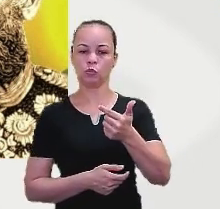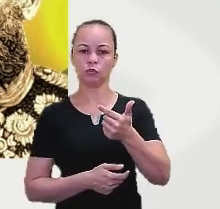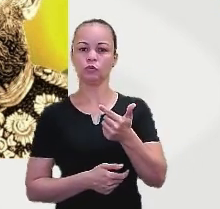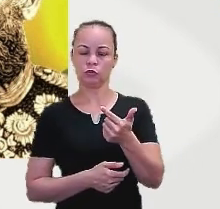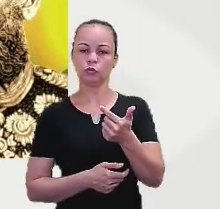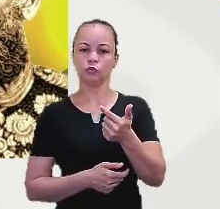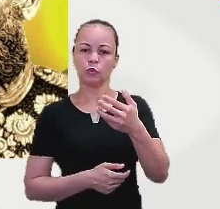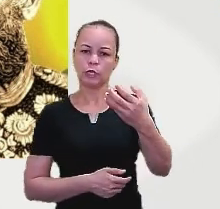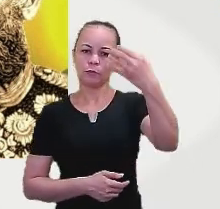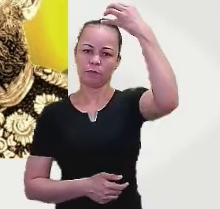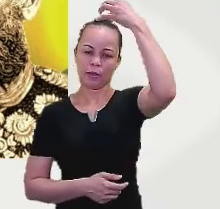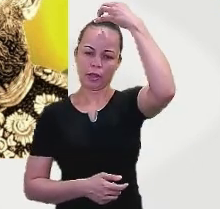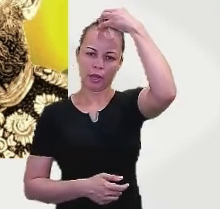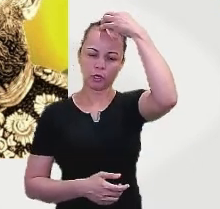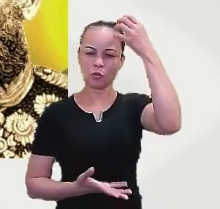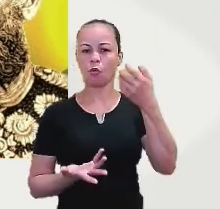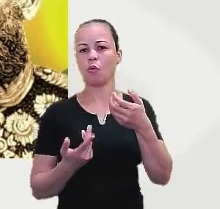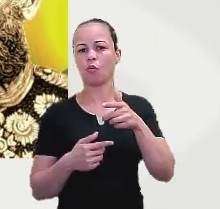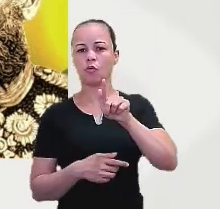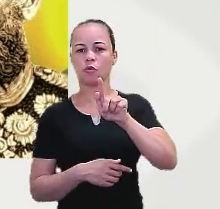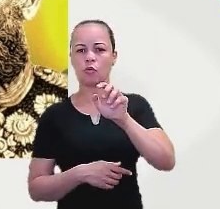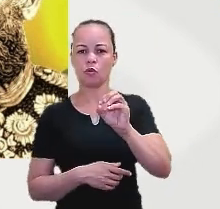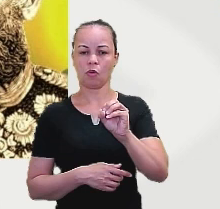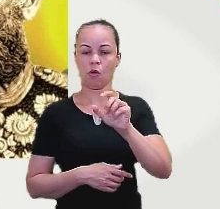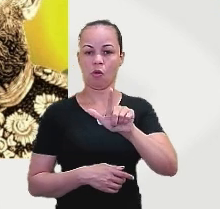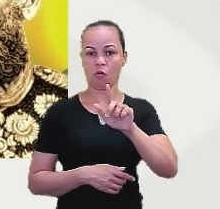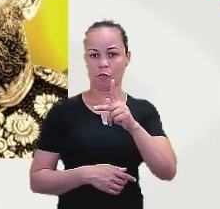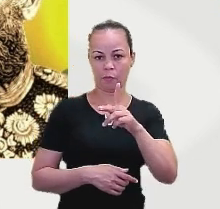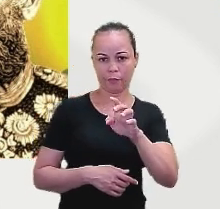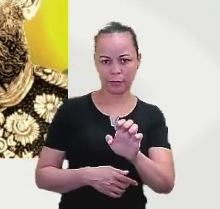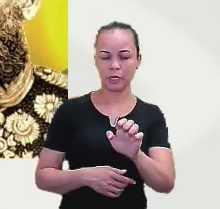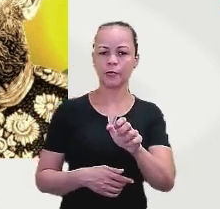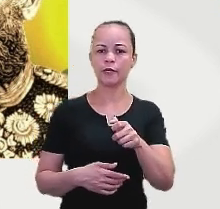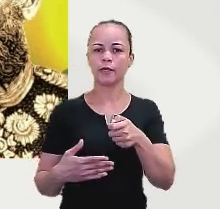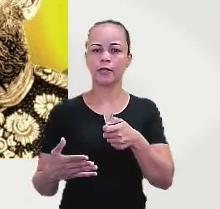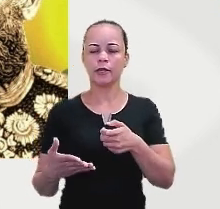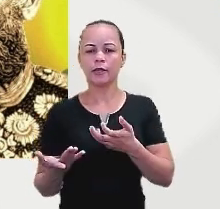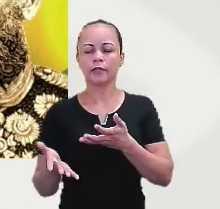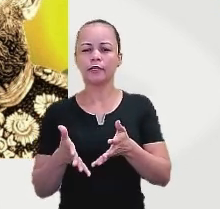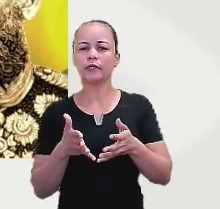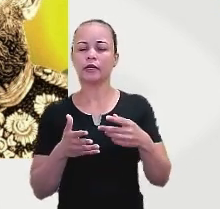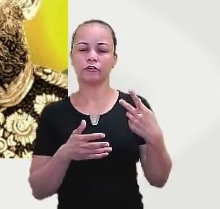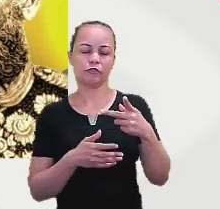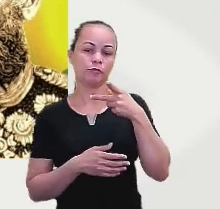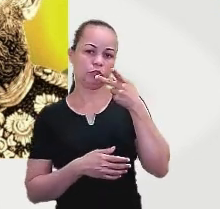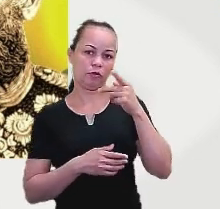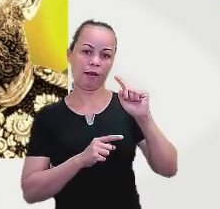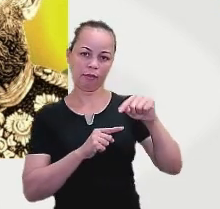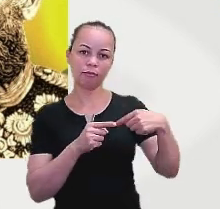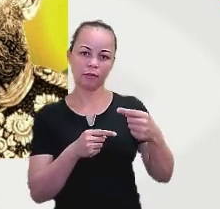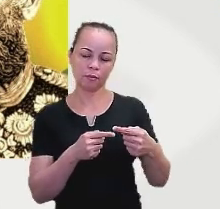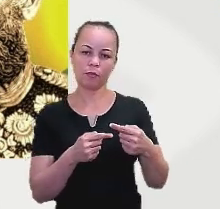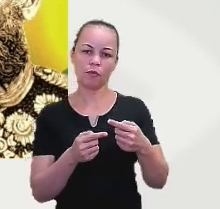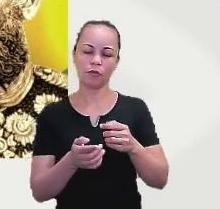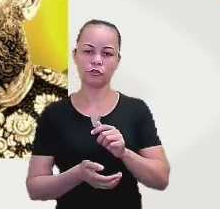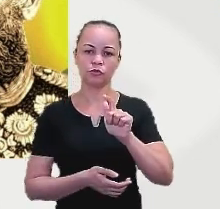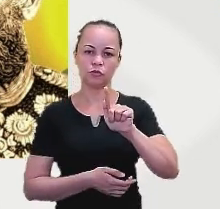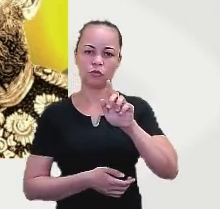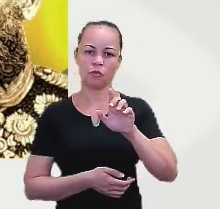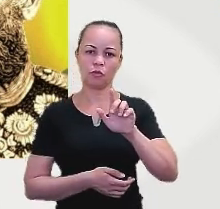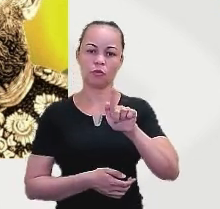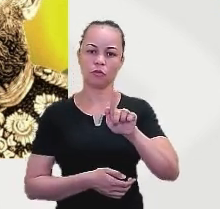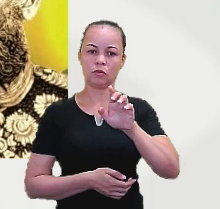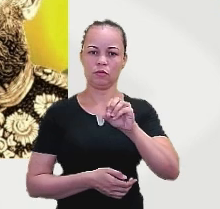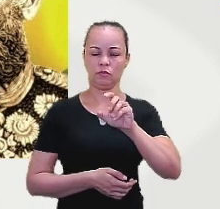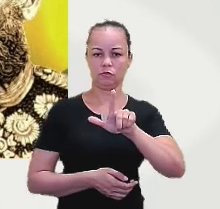com o golpe, né, que nós vamos falar mais adiante, com esse golpe que vai...